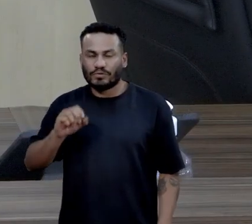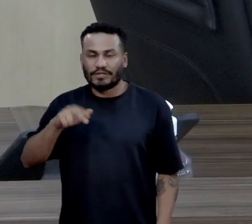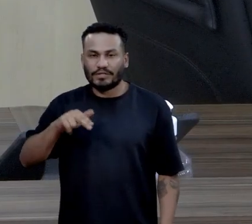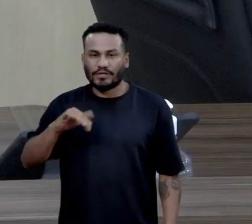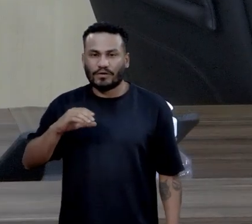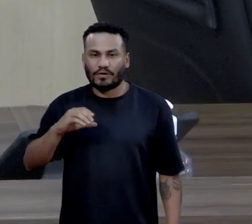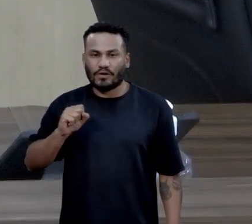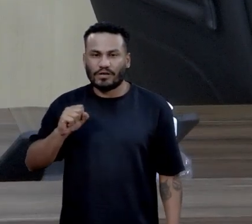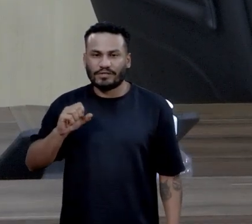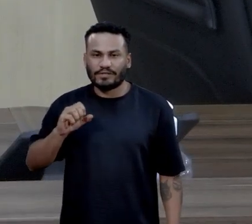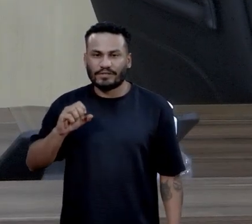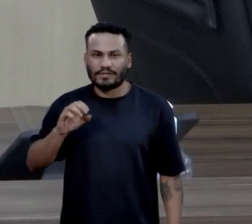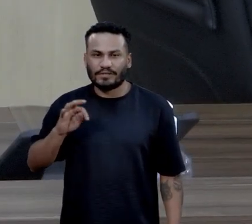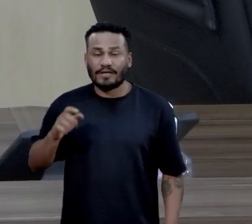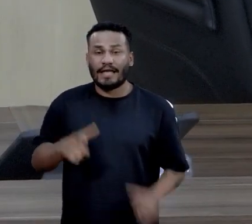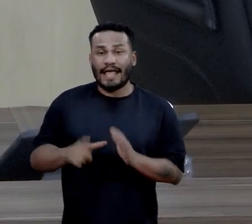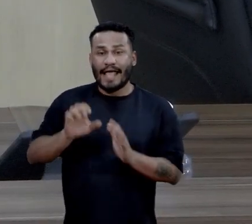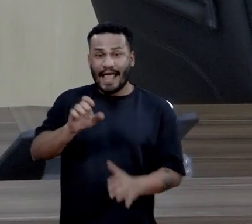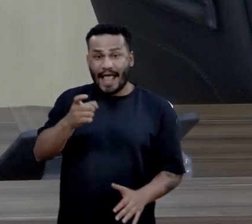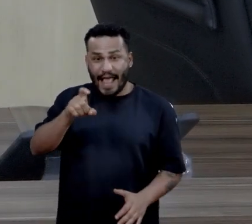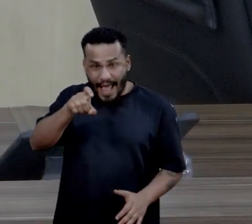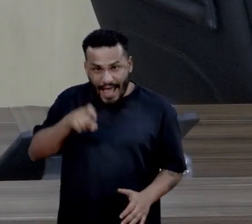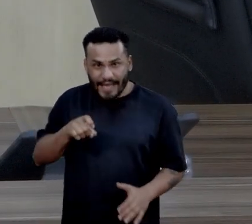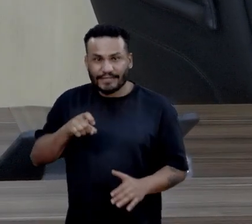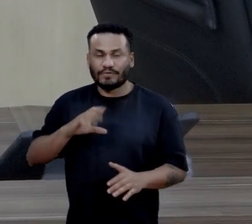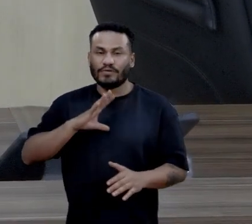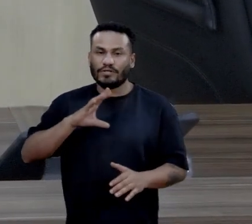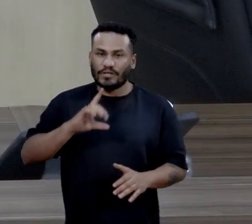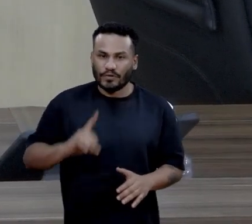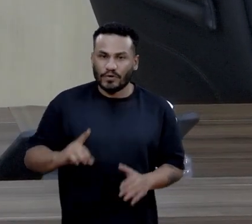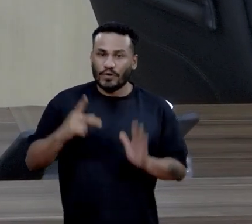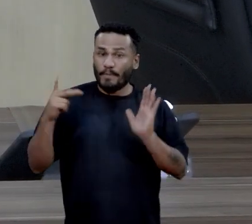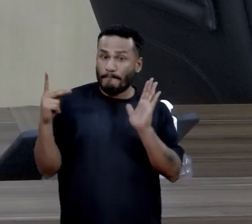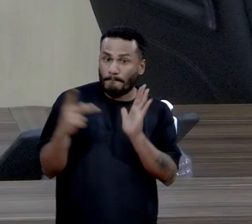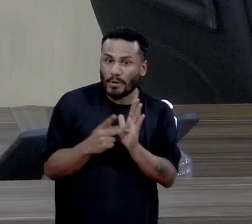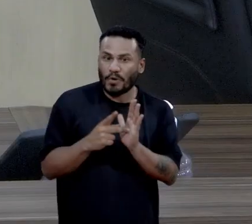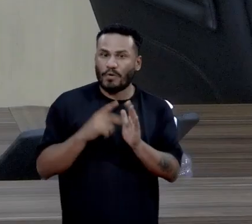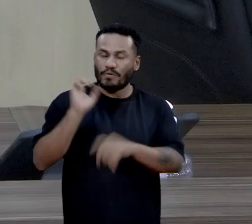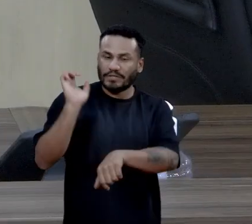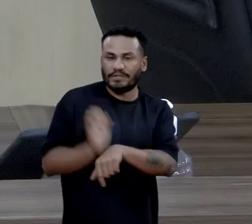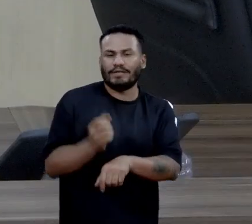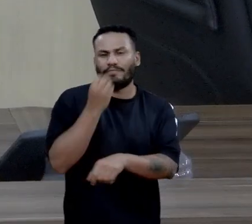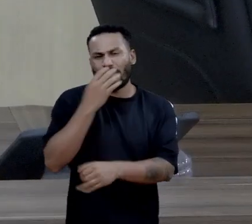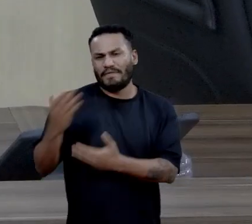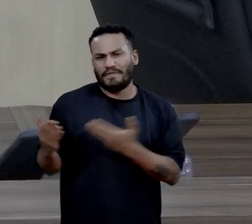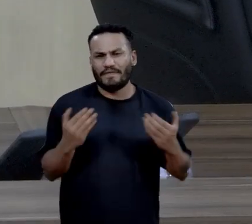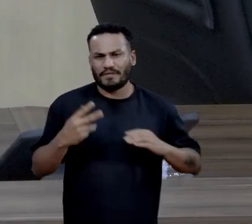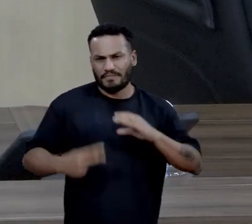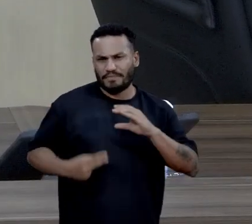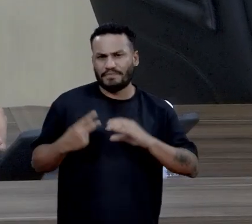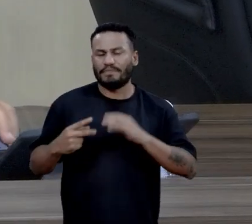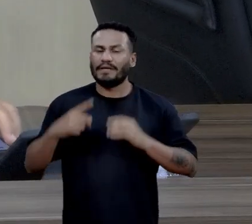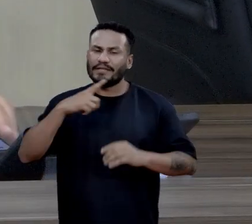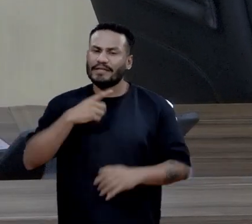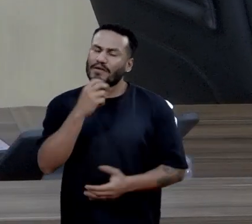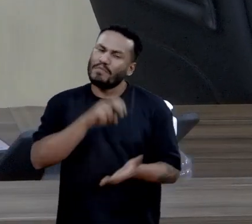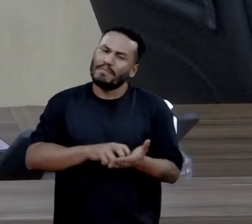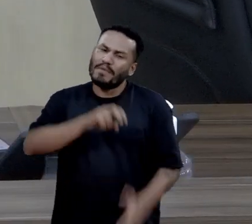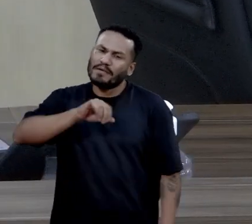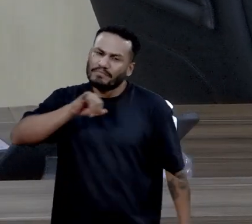Mikoski, ex-coordenador do PROCON estadual. Seja bem-vindo a esta Casa Legislativa, que tenha uma